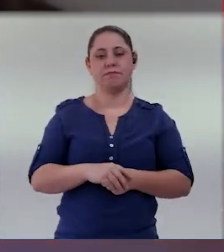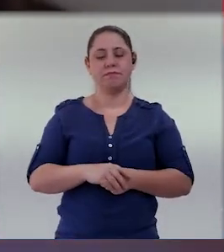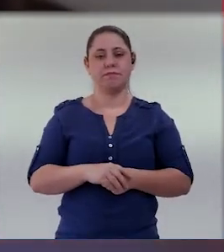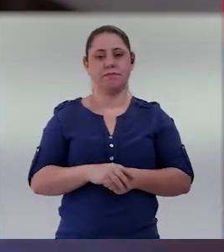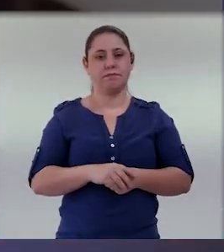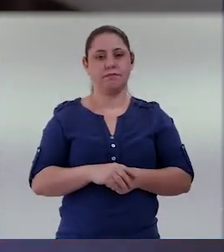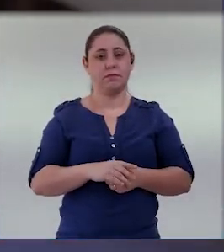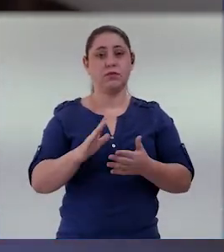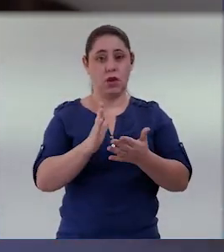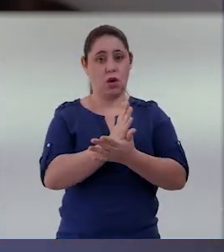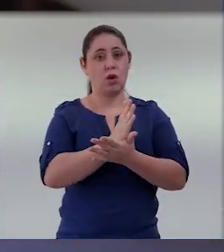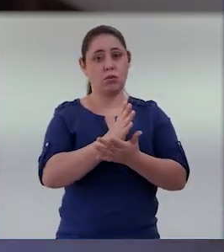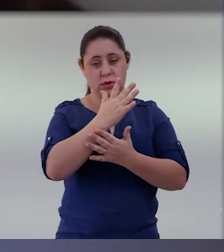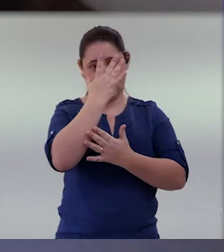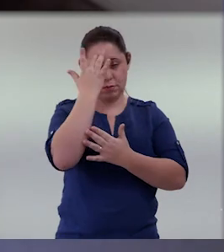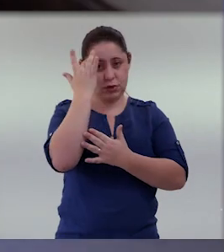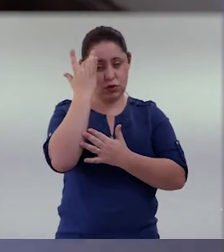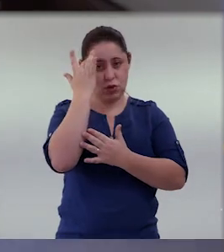problema, né?